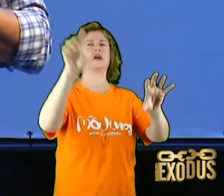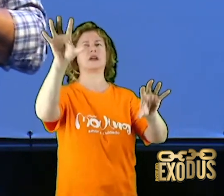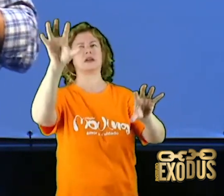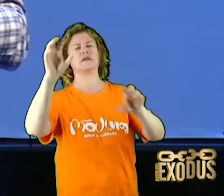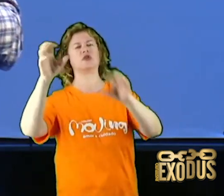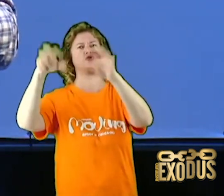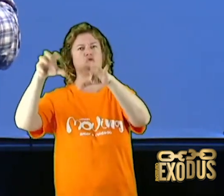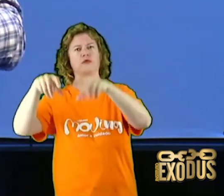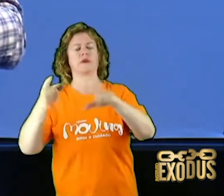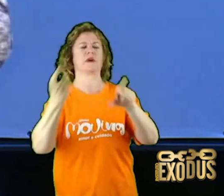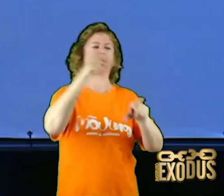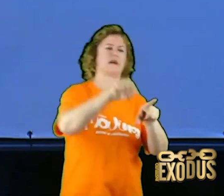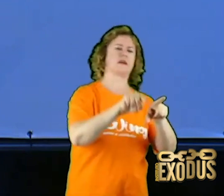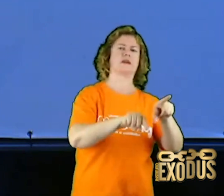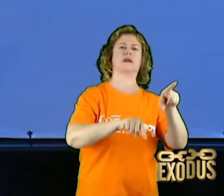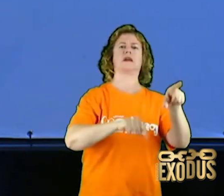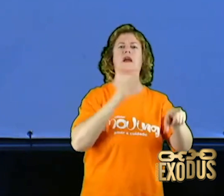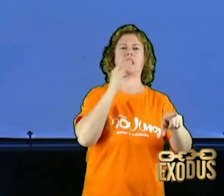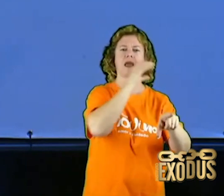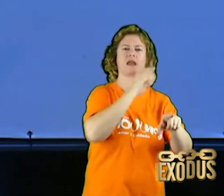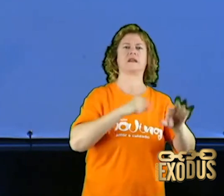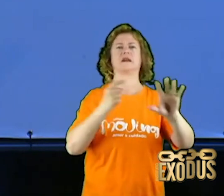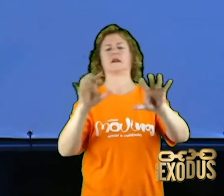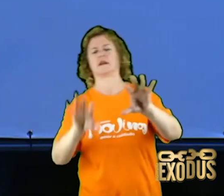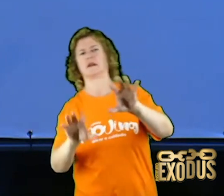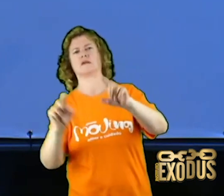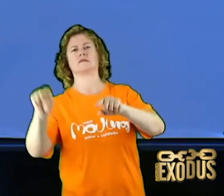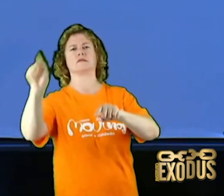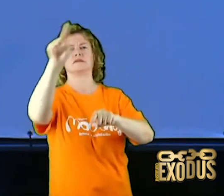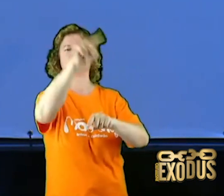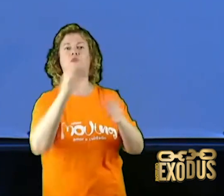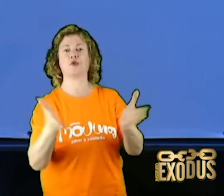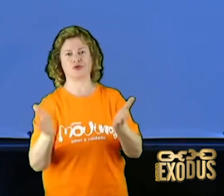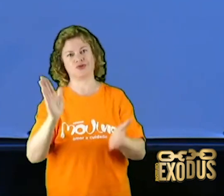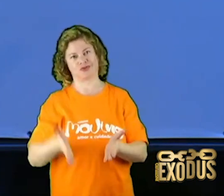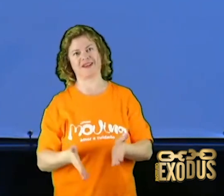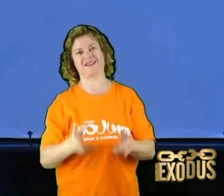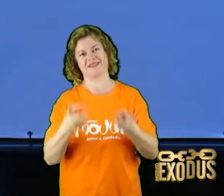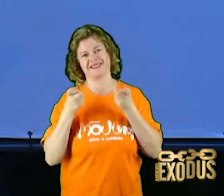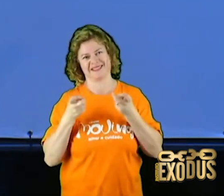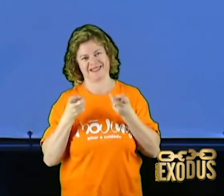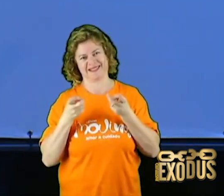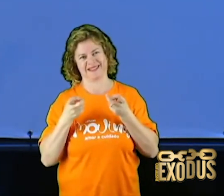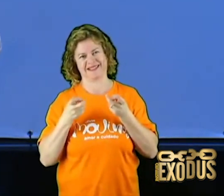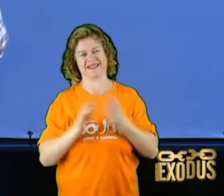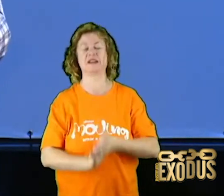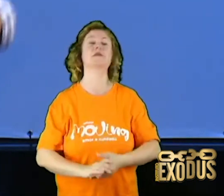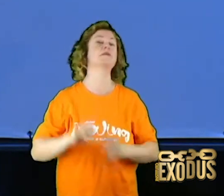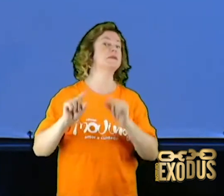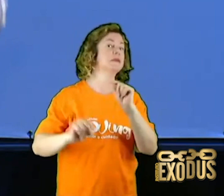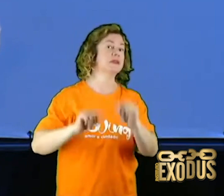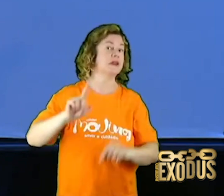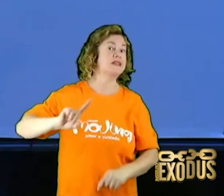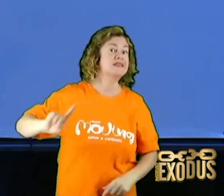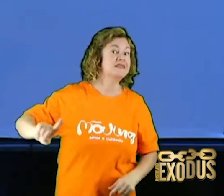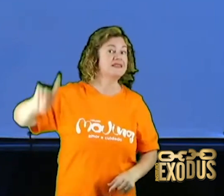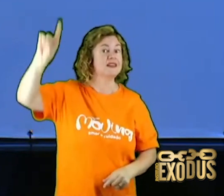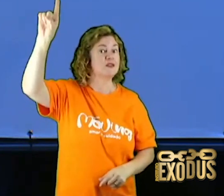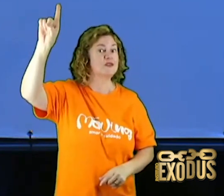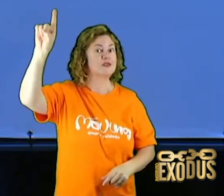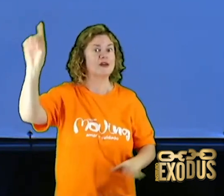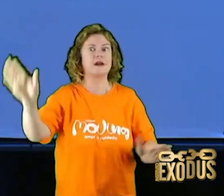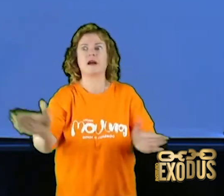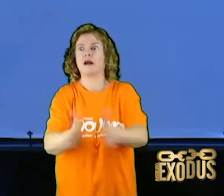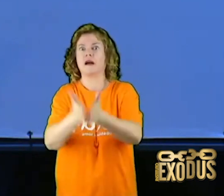faz? Deus nos surpreende. O poder de Deus é manifesto, não é porque o